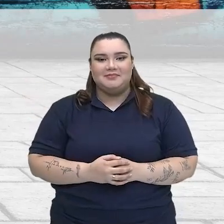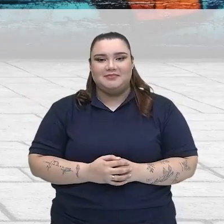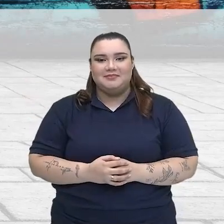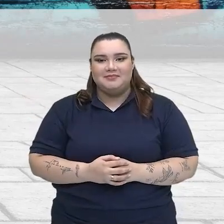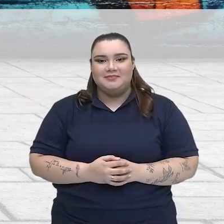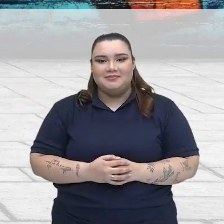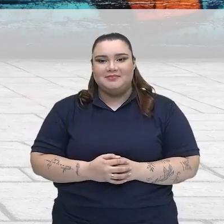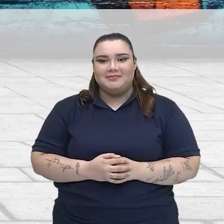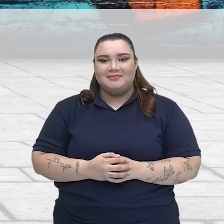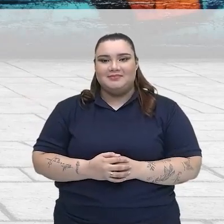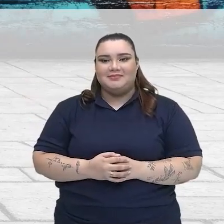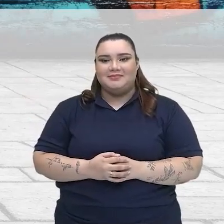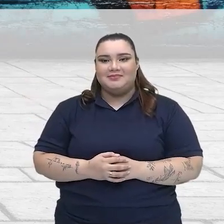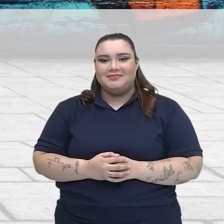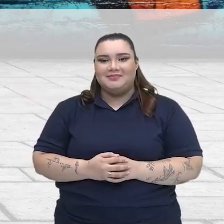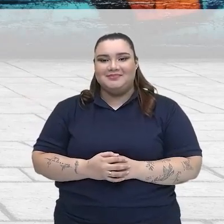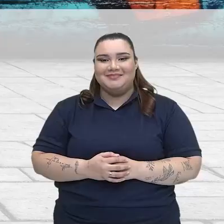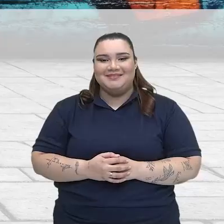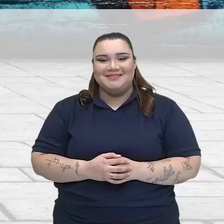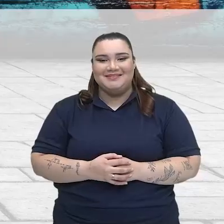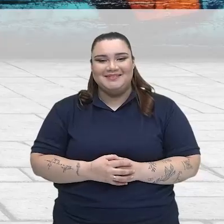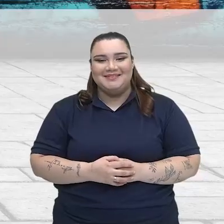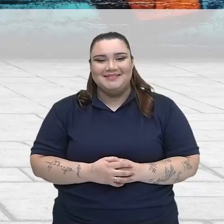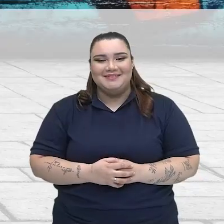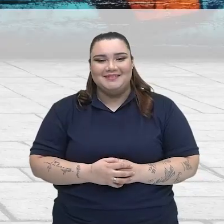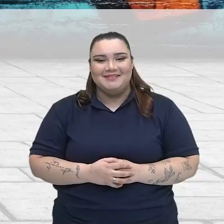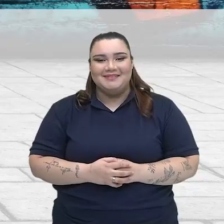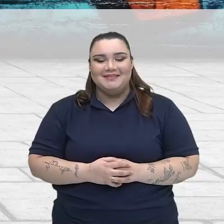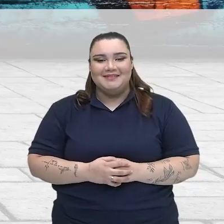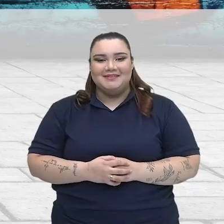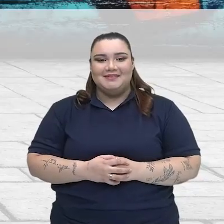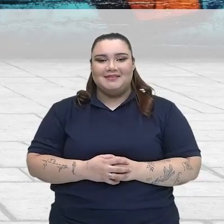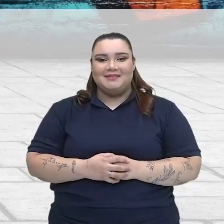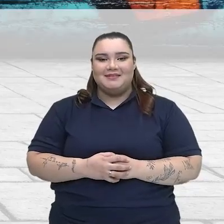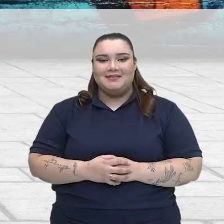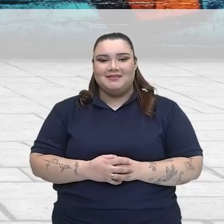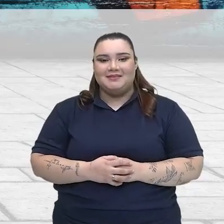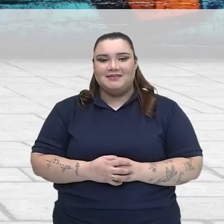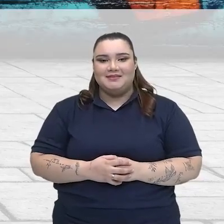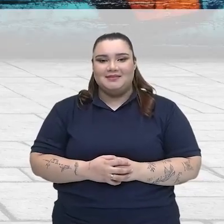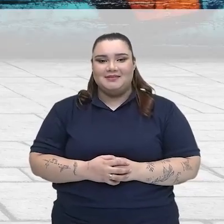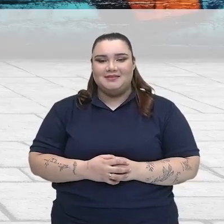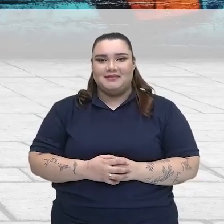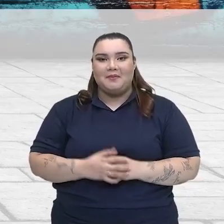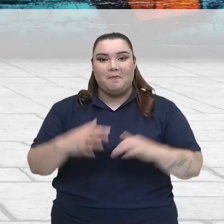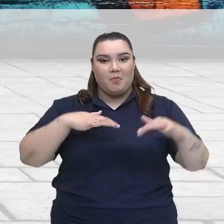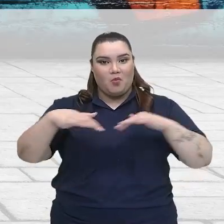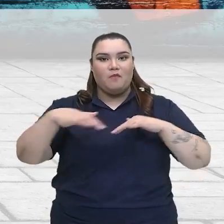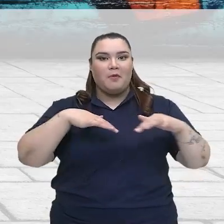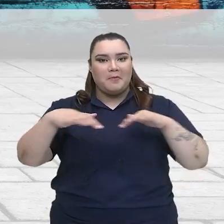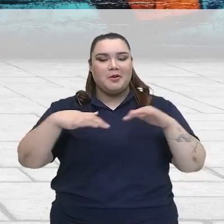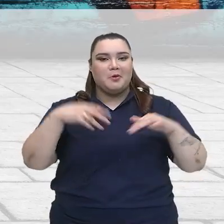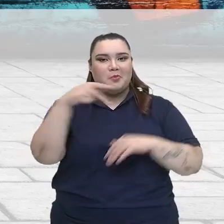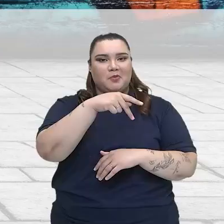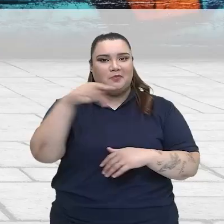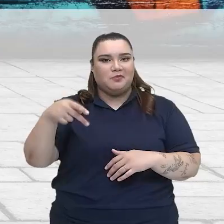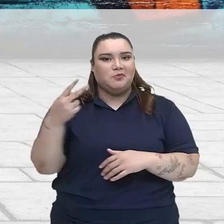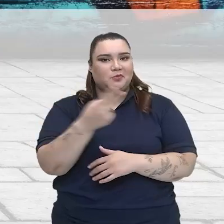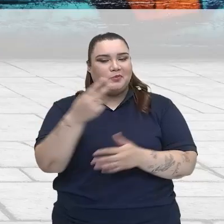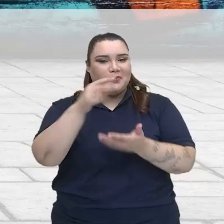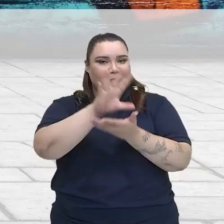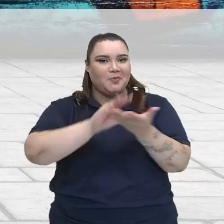E 7, 8. Apontei. Vamos fazer isso em movimentos quebrados. Então é 1, 2, tá